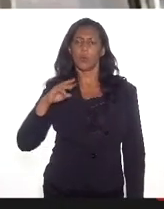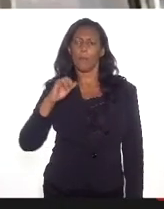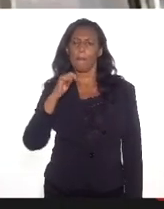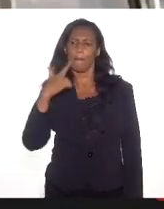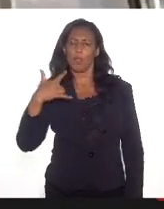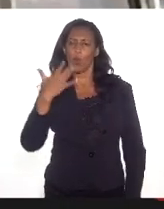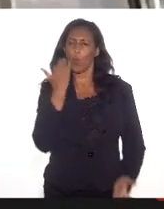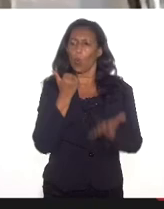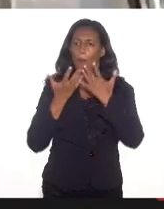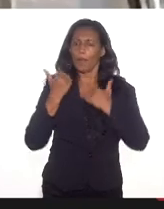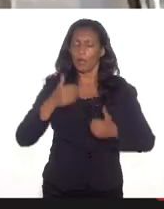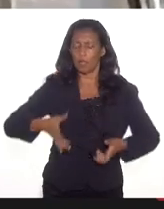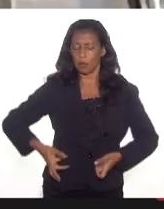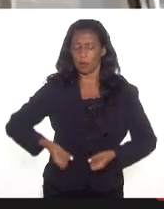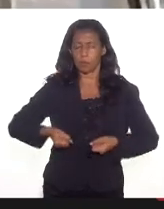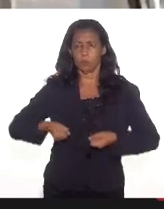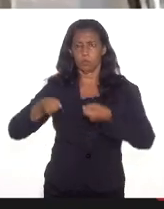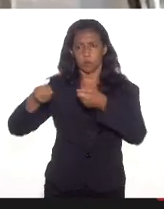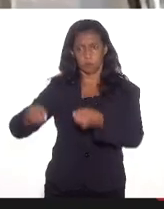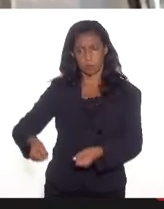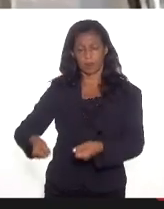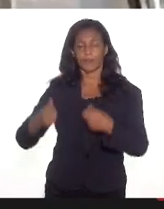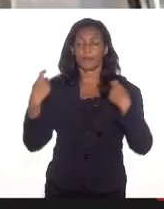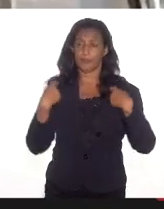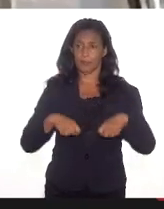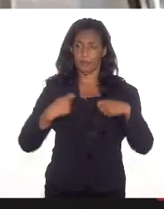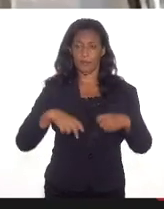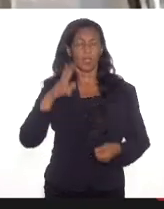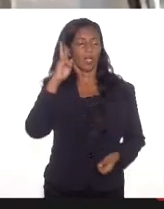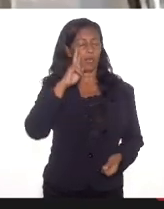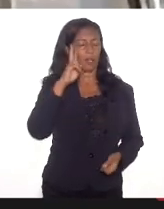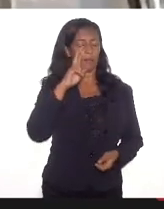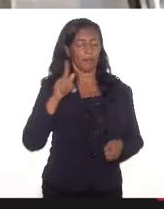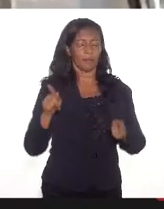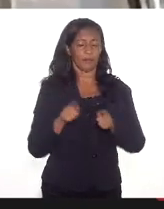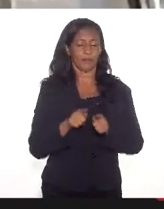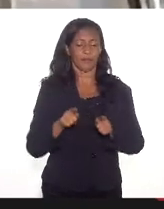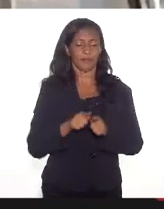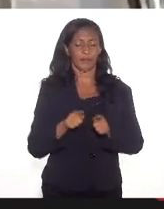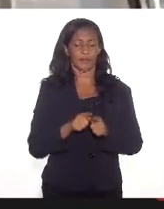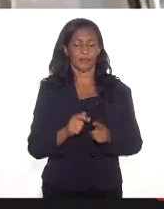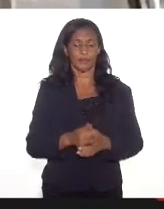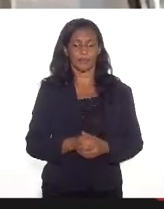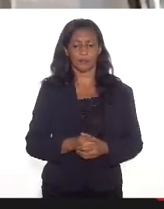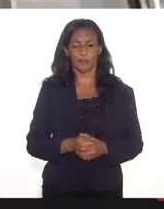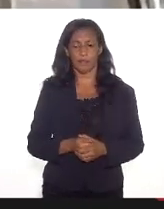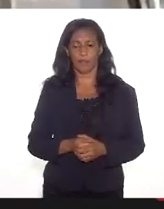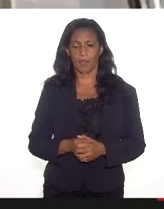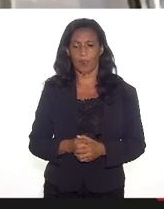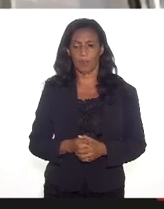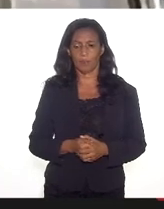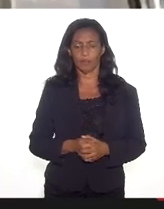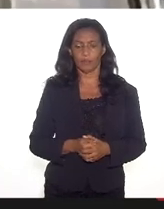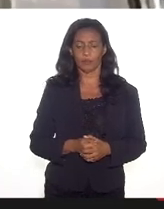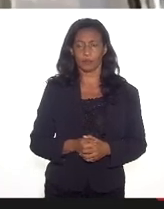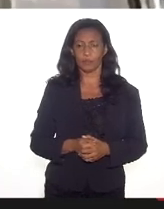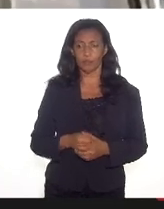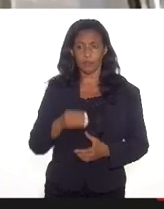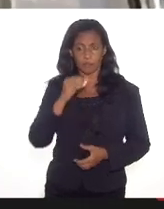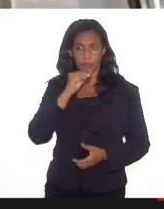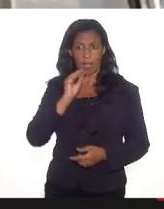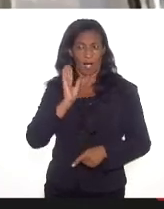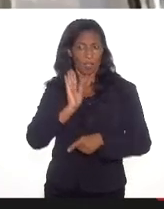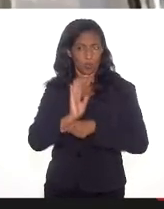cestas básicas é preciso lembrar que a complementação de renda